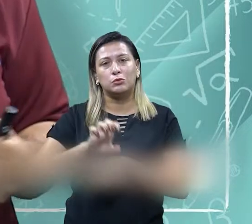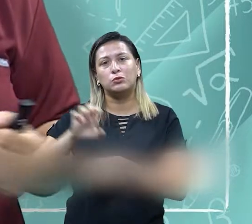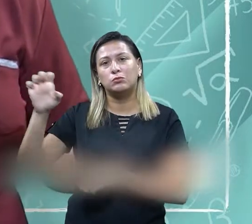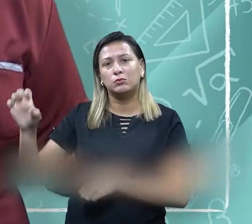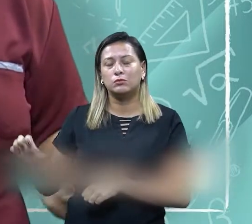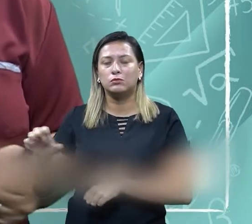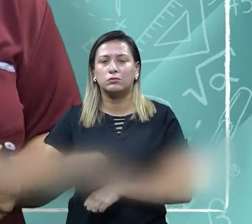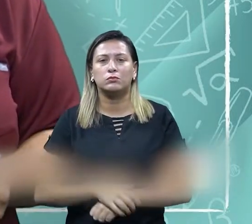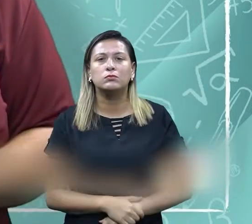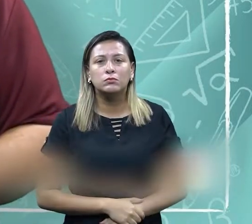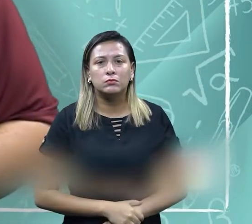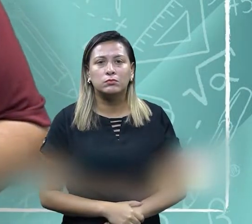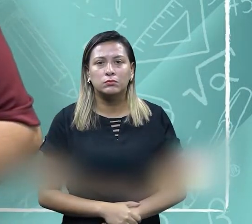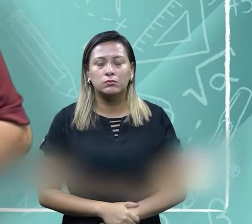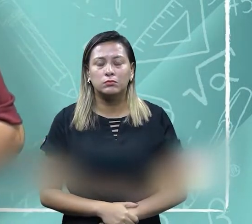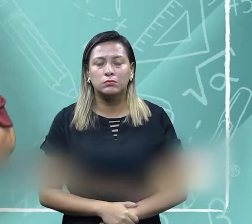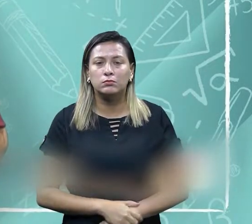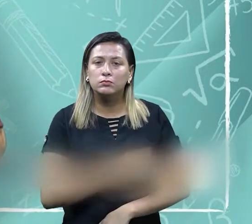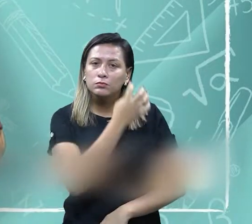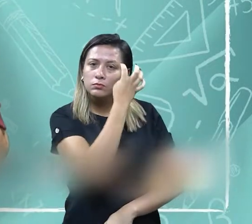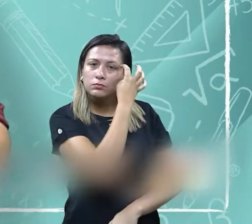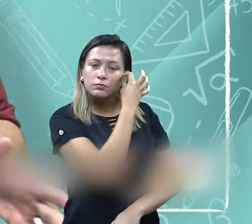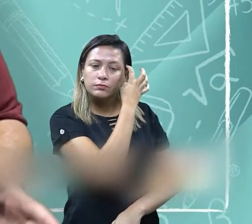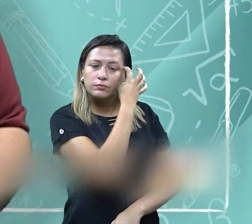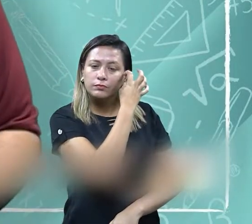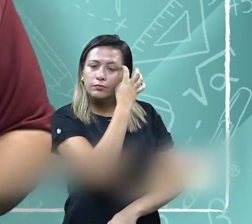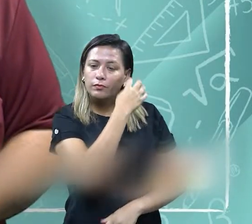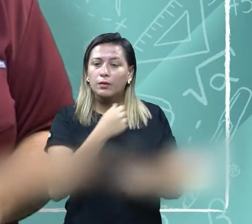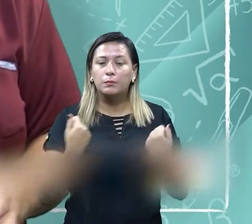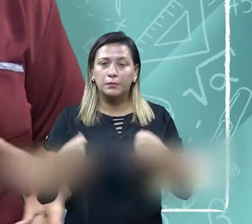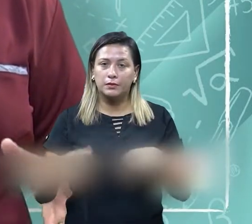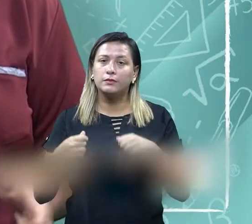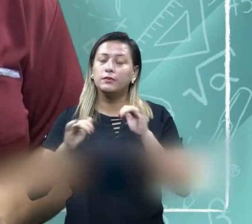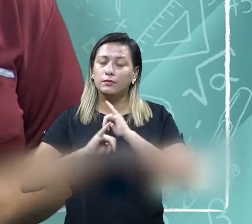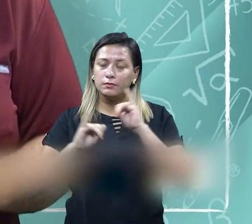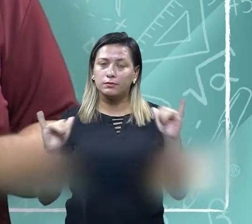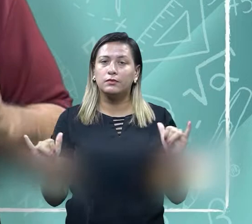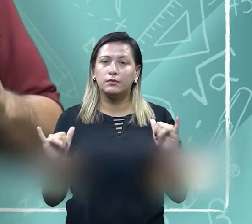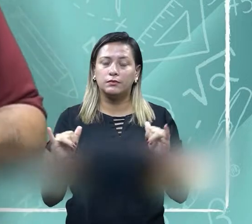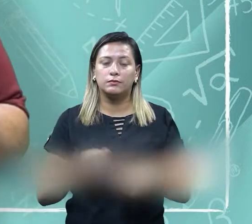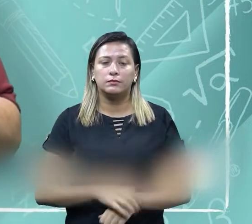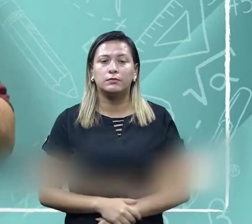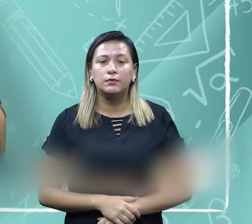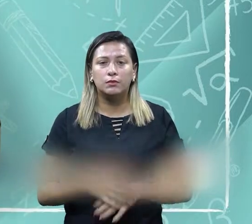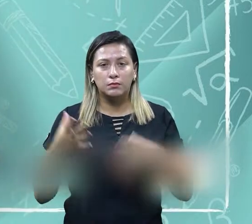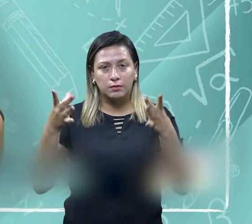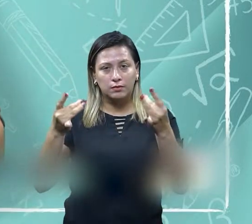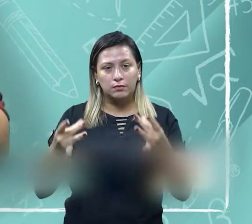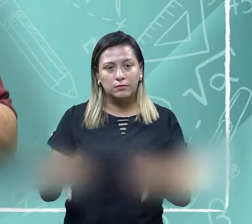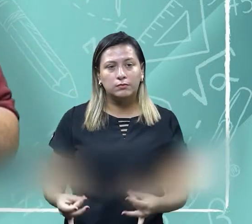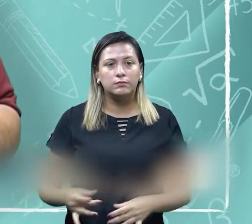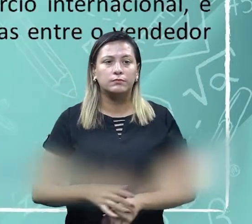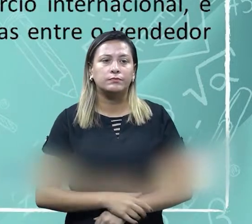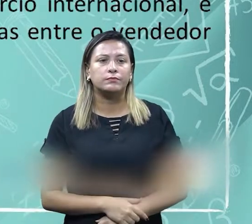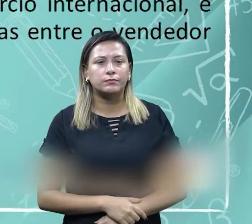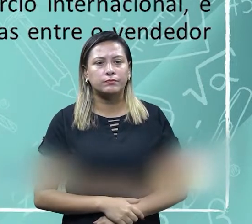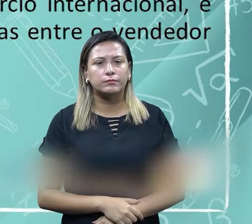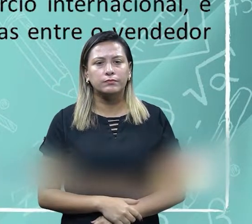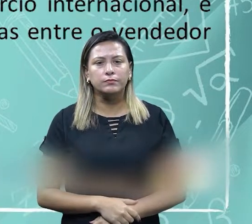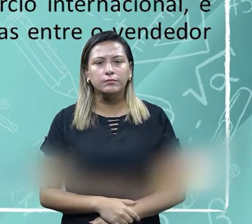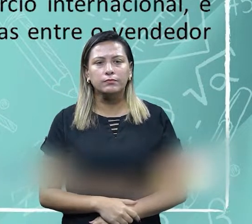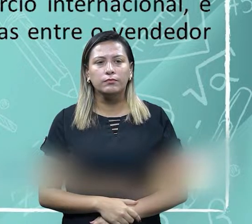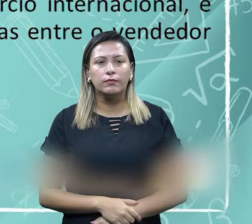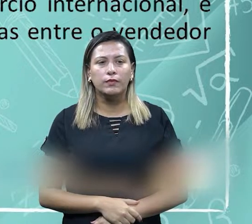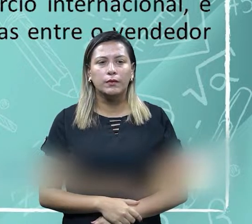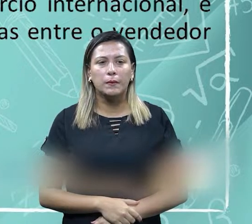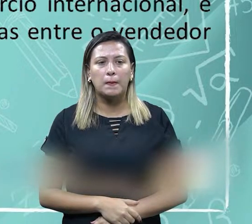entre 3 ou mais países, tá bom? Então preciso estar claro com relação a esse produto.